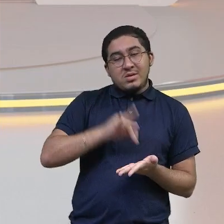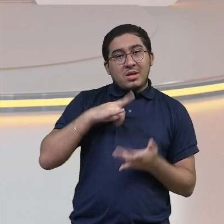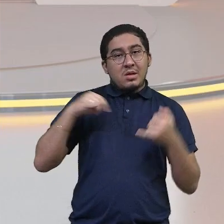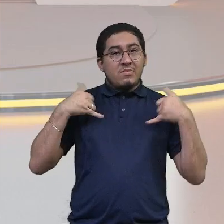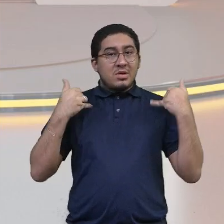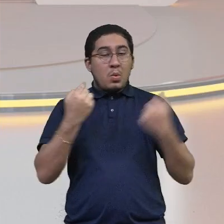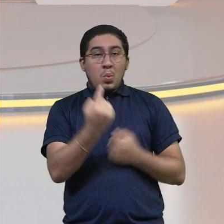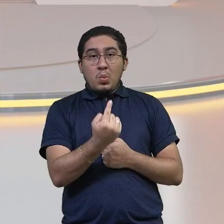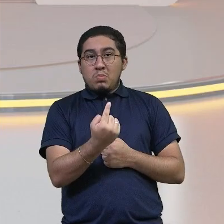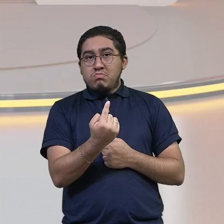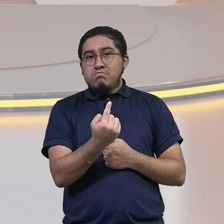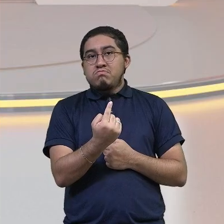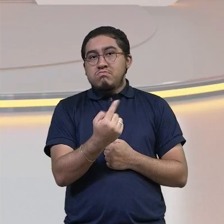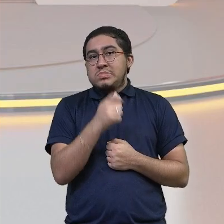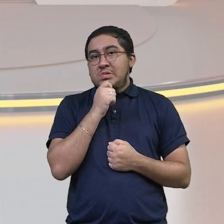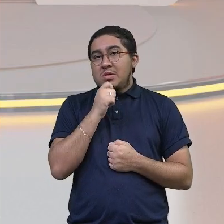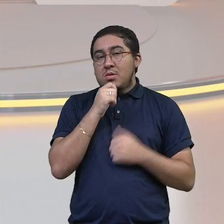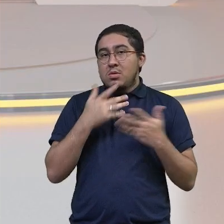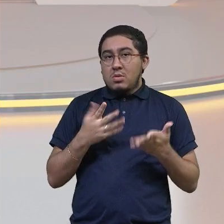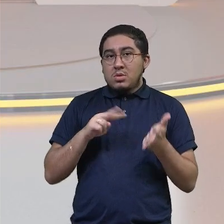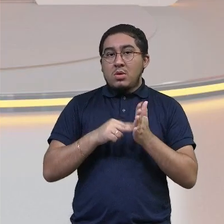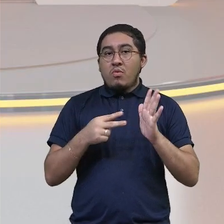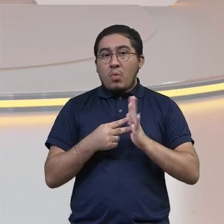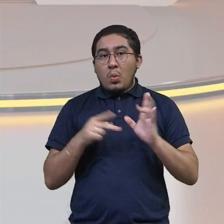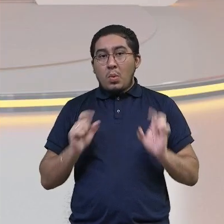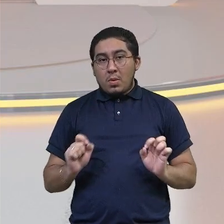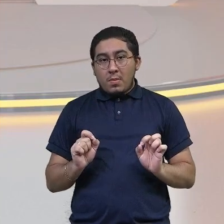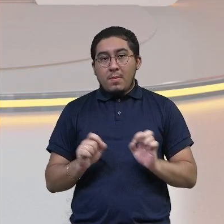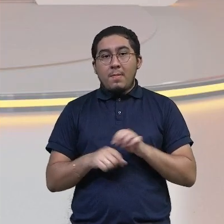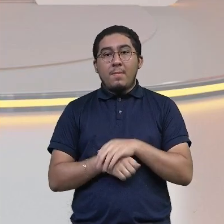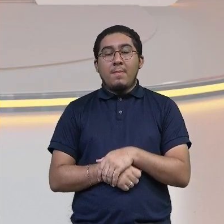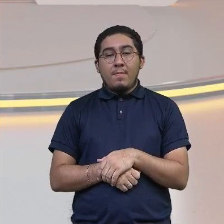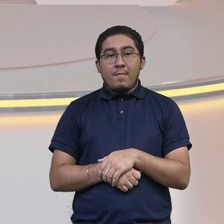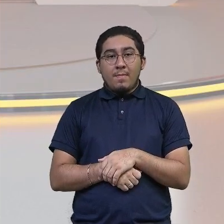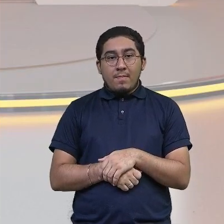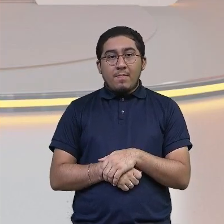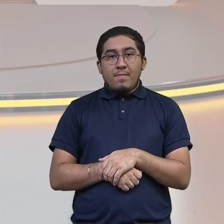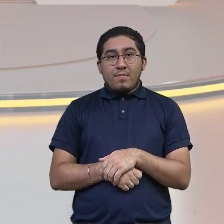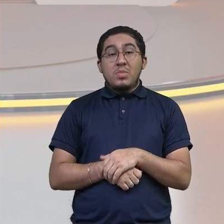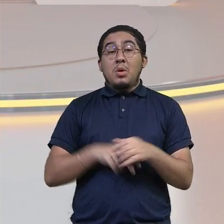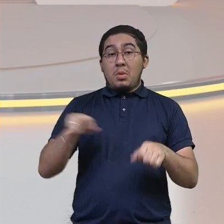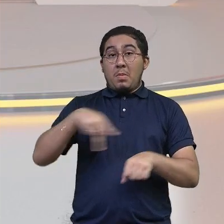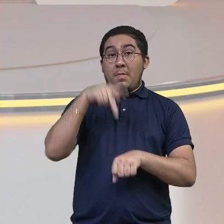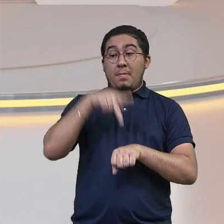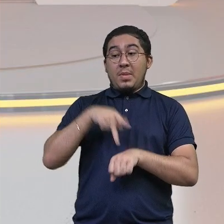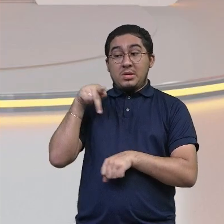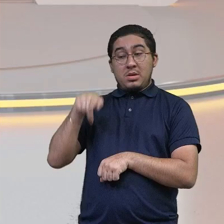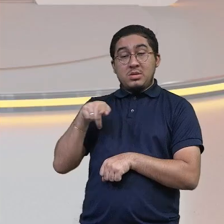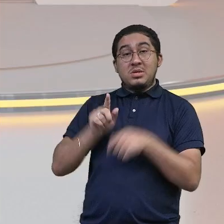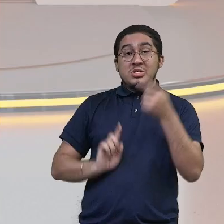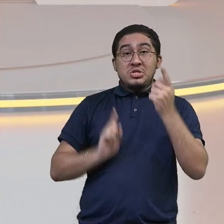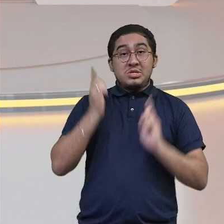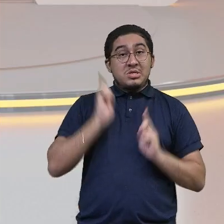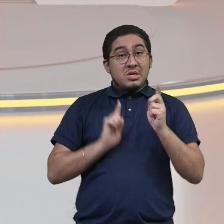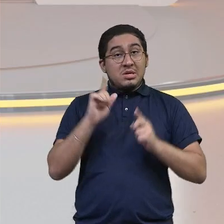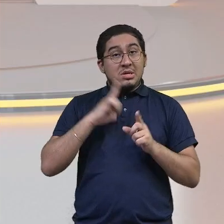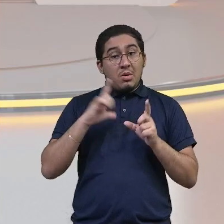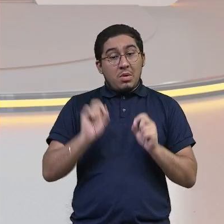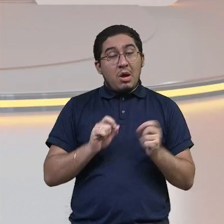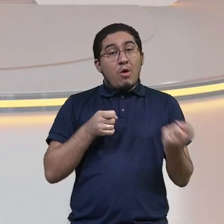ano de idade. Ou seja, o Chile passou pelo seu processo